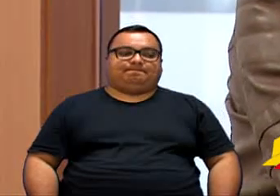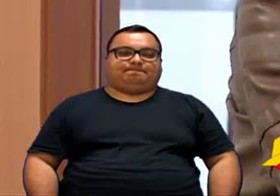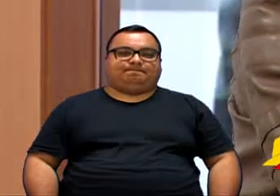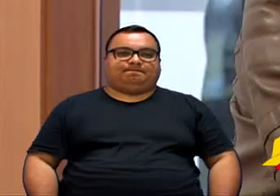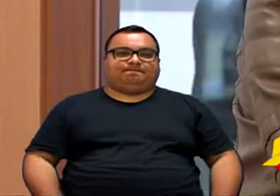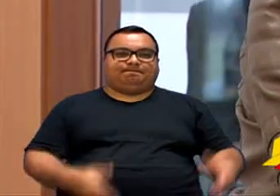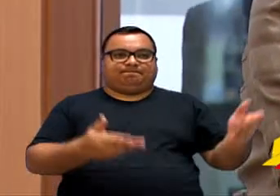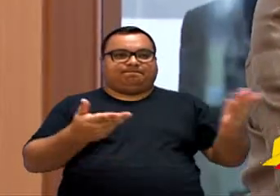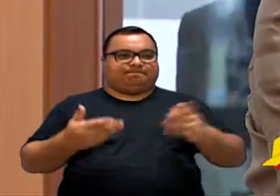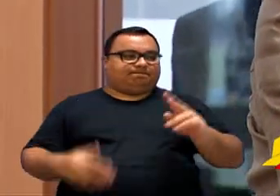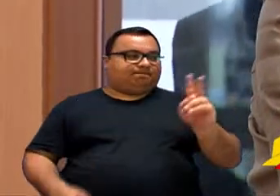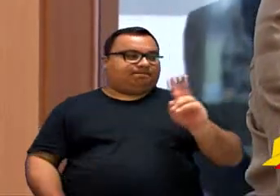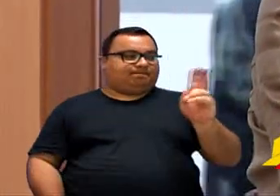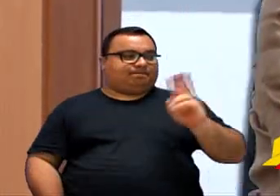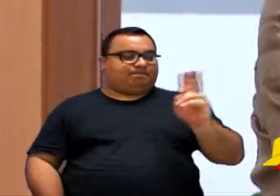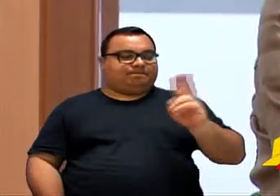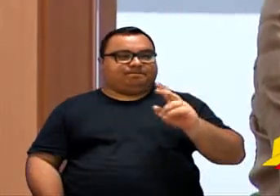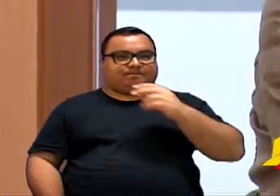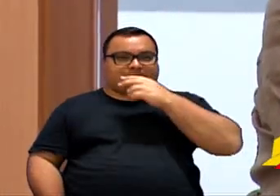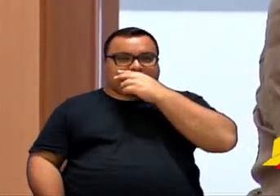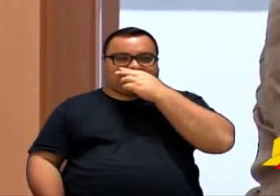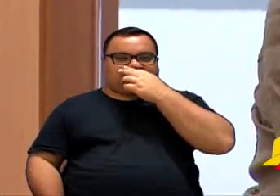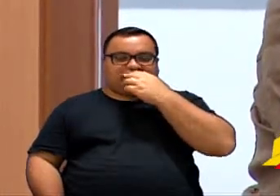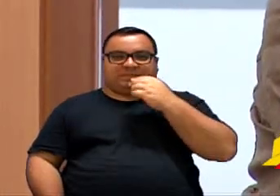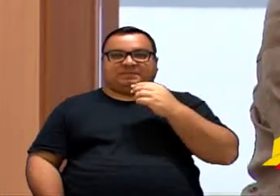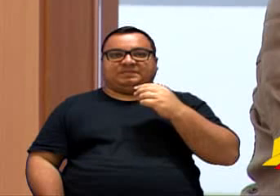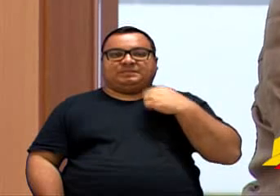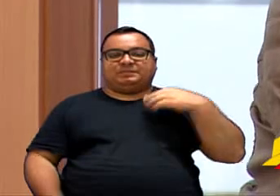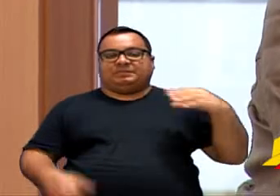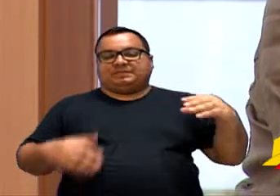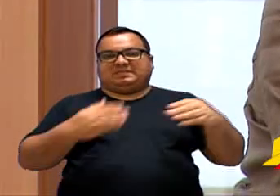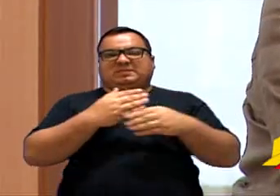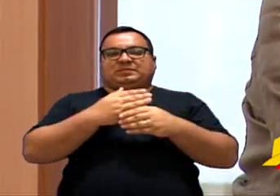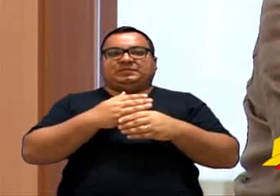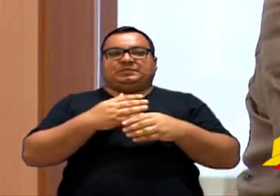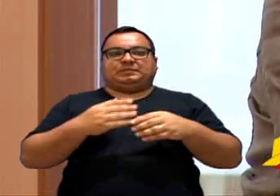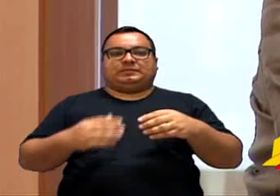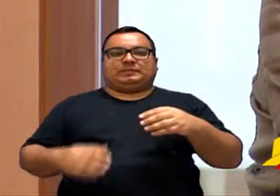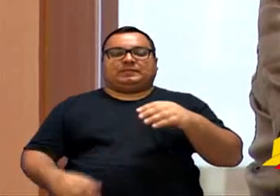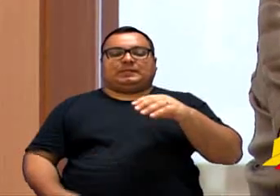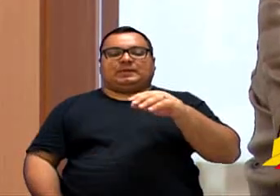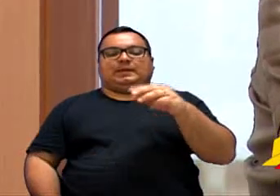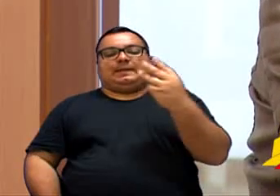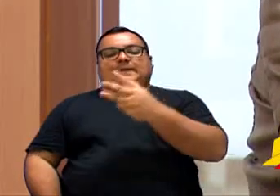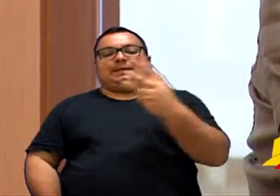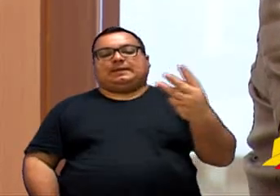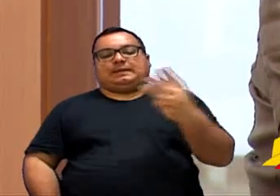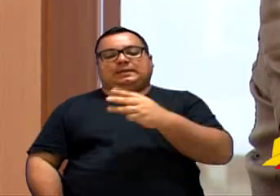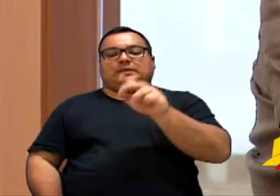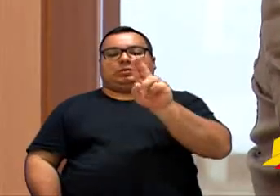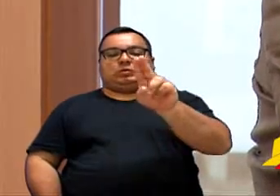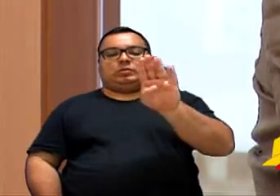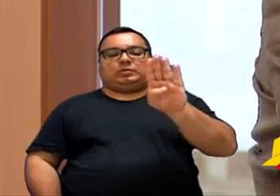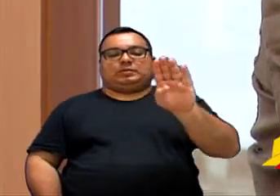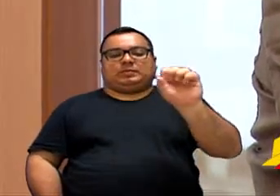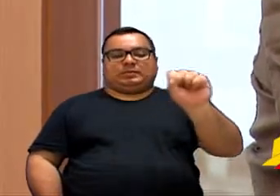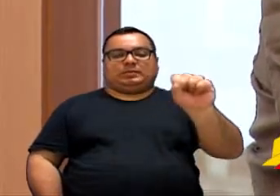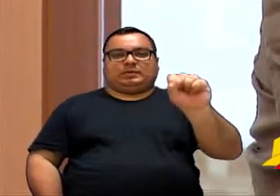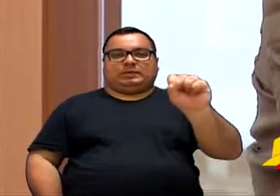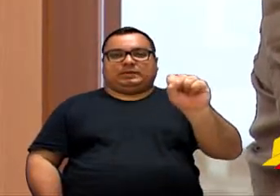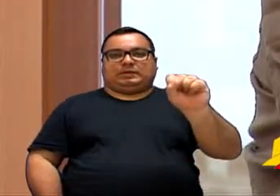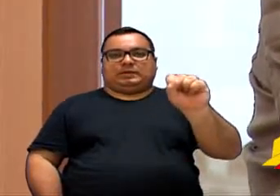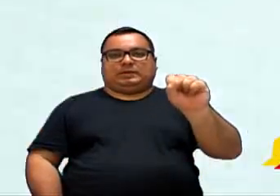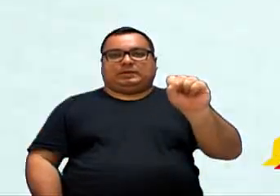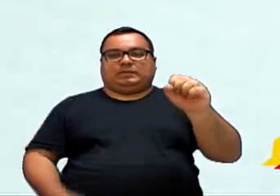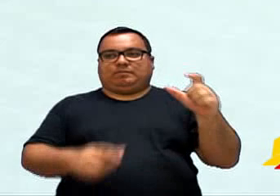Obrigado, vereadora. É só corroborar com sua fala. Somos 33 UBSs, correto? Sorocaba? Exatamente, 31